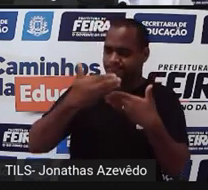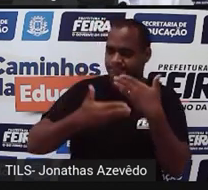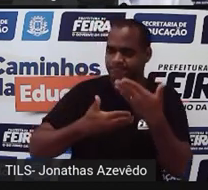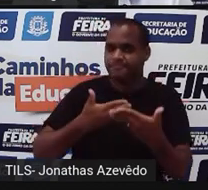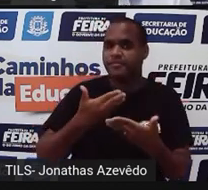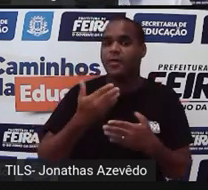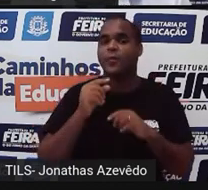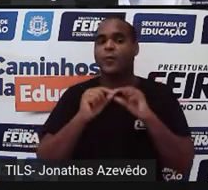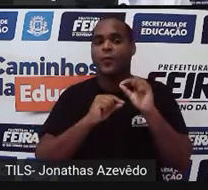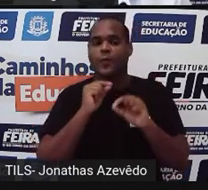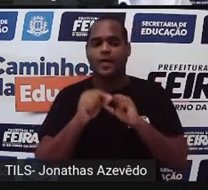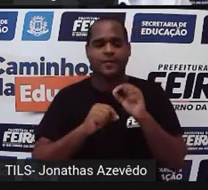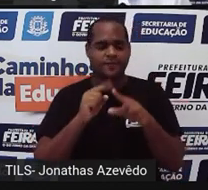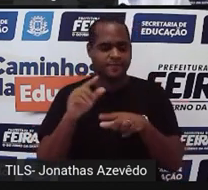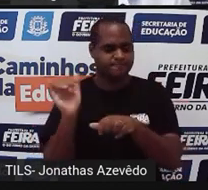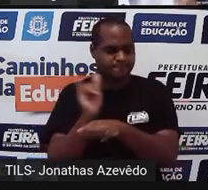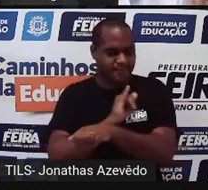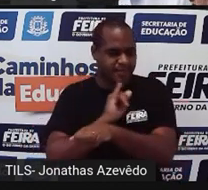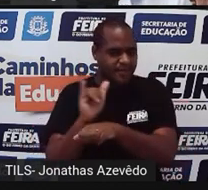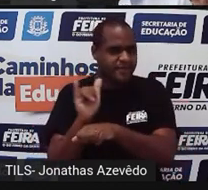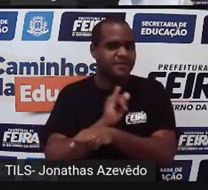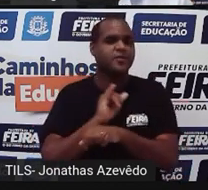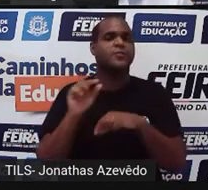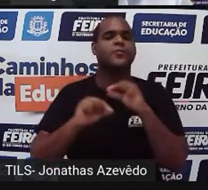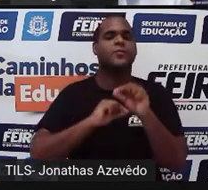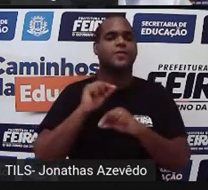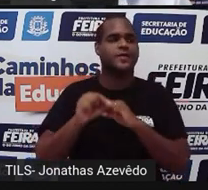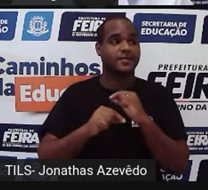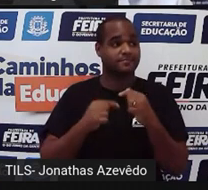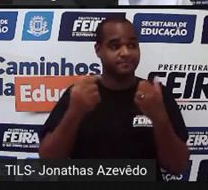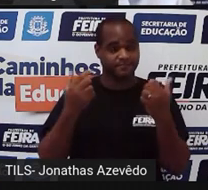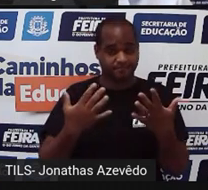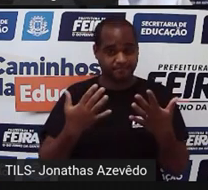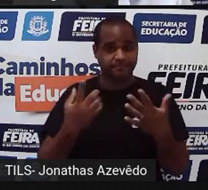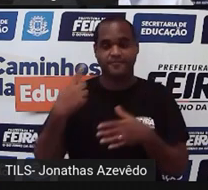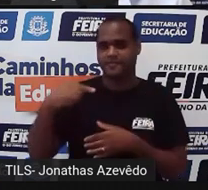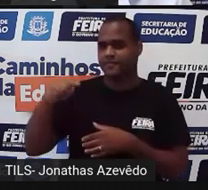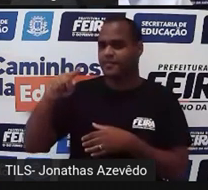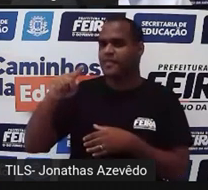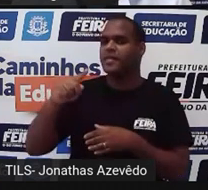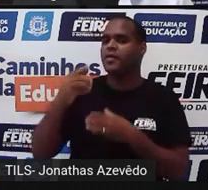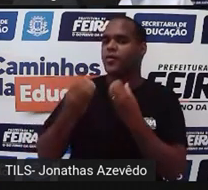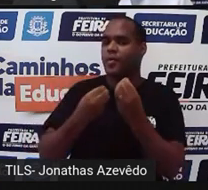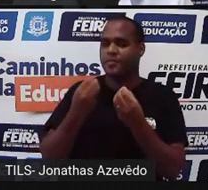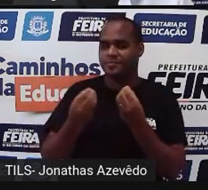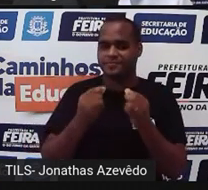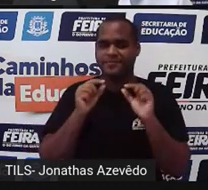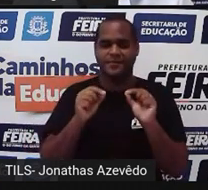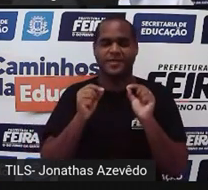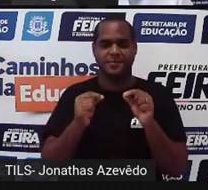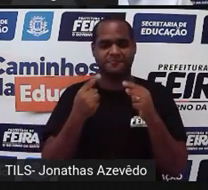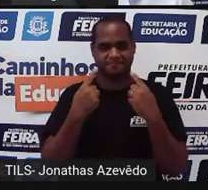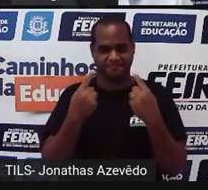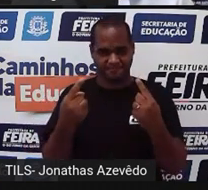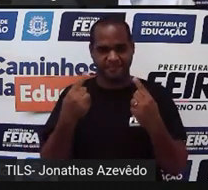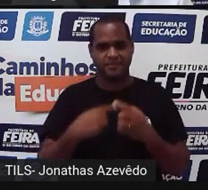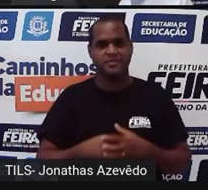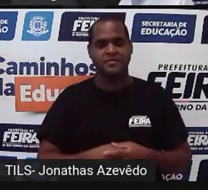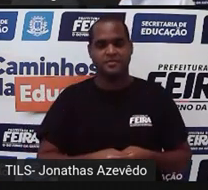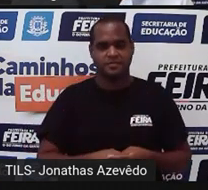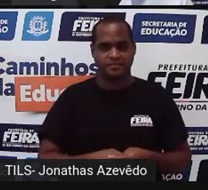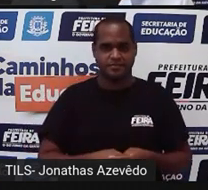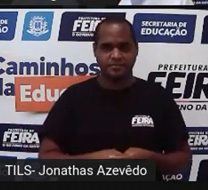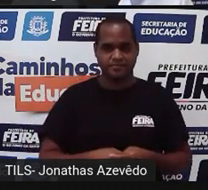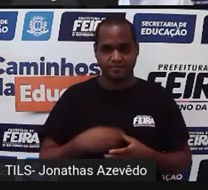seguir, as suas estratégias, enfim. E aí a gente fez da seguinte maneira, tá bom?